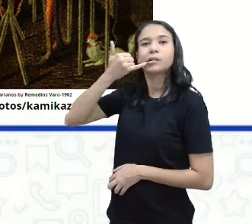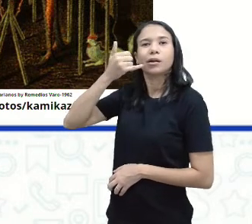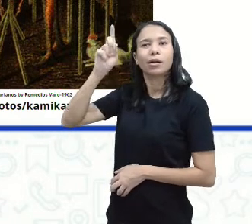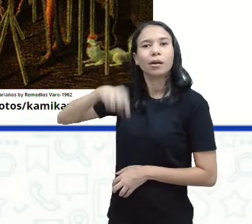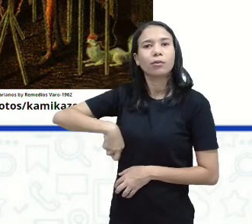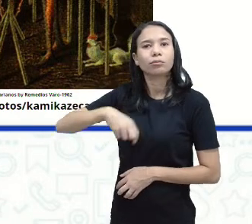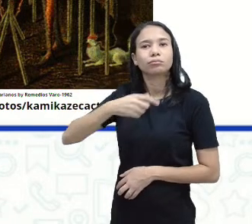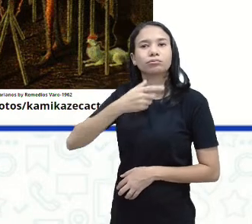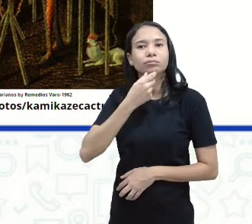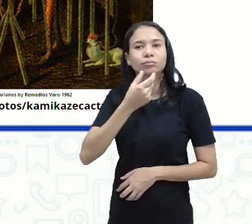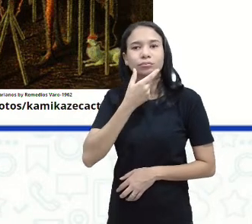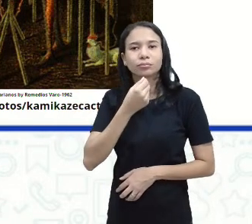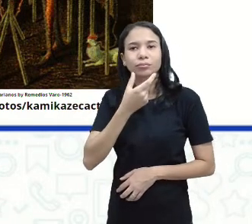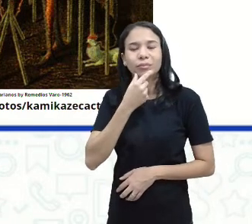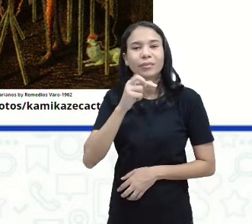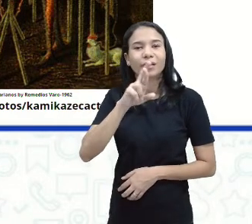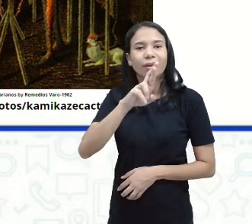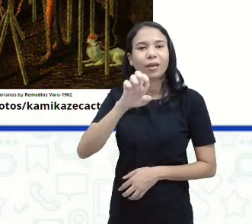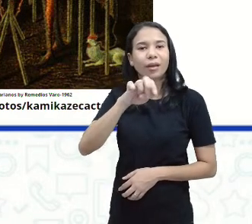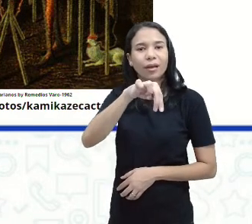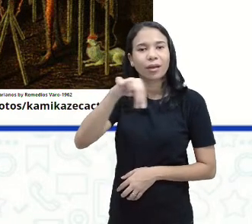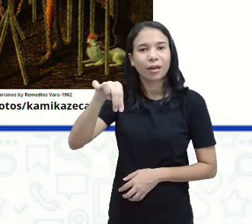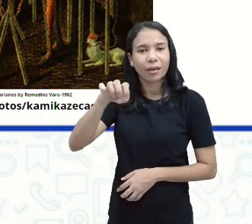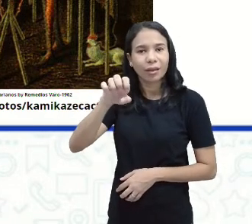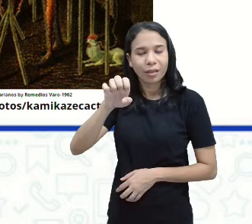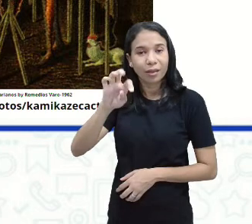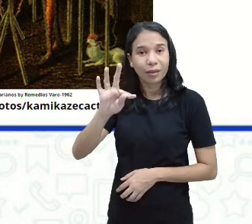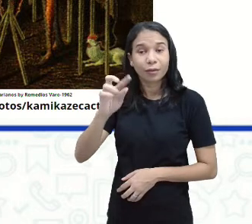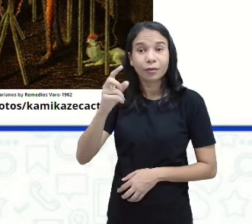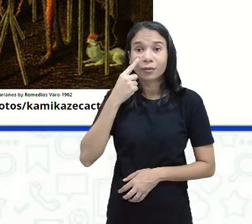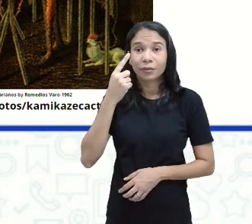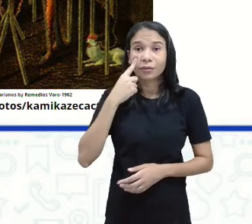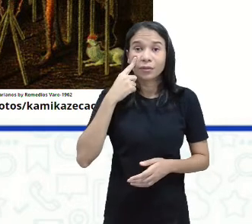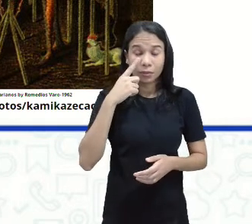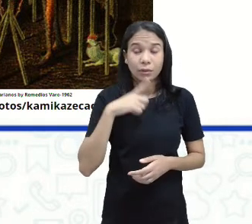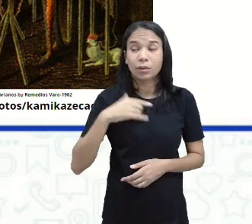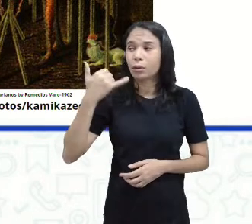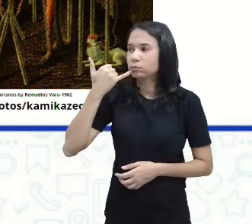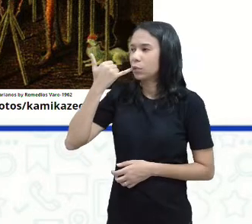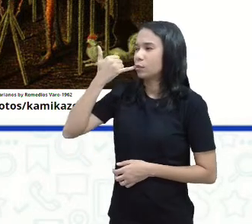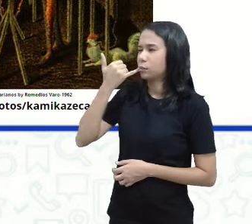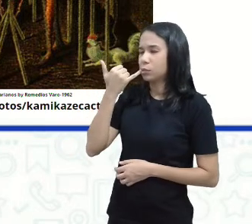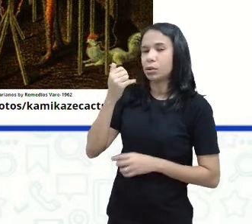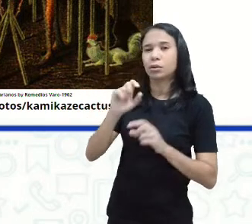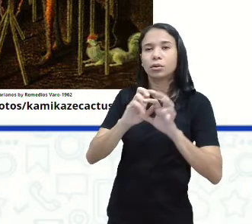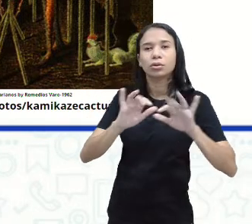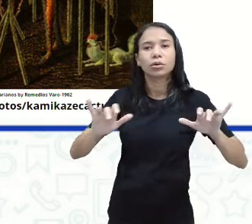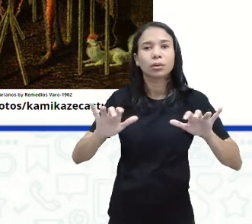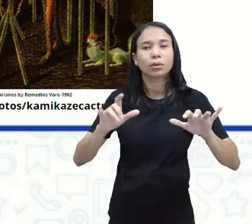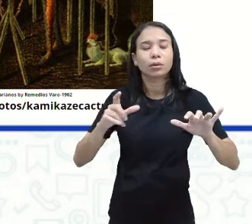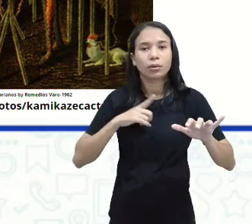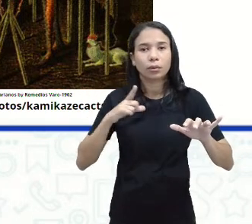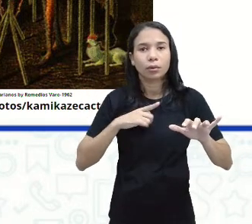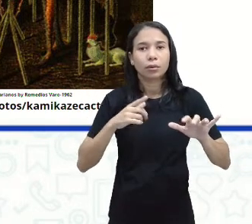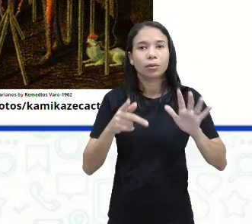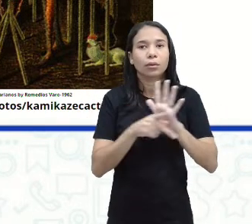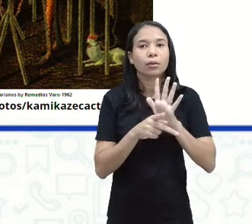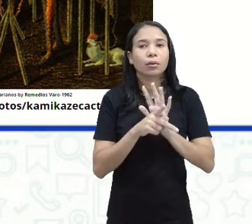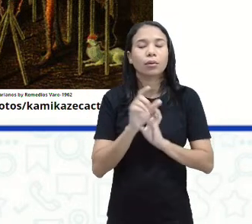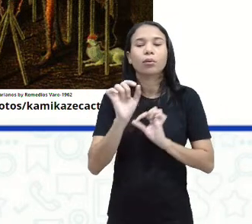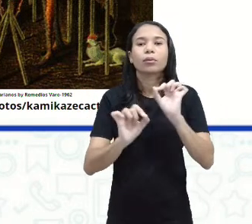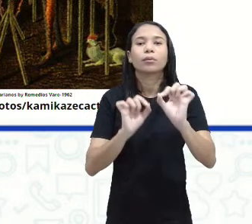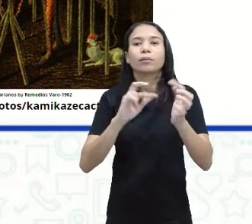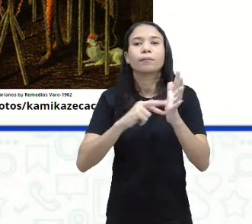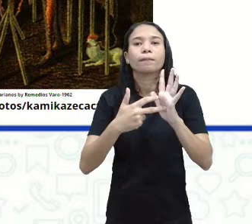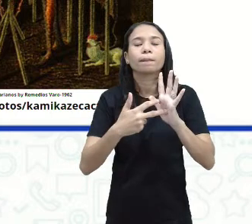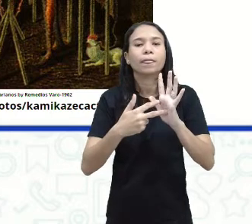artista belga chamado René Magritte, e tem escrito aí, tem um cachimbo e tem escrito assim, ceci n'est pas un pipé.